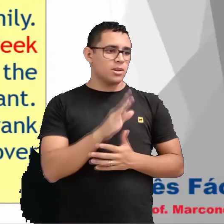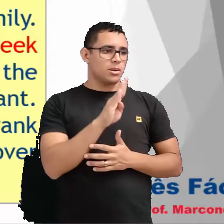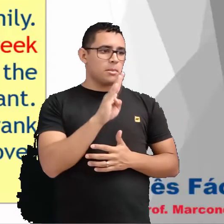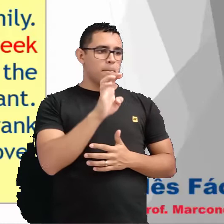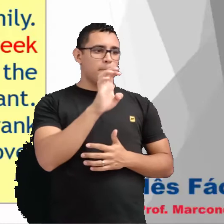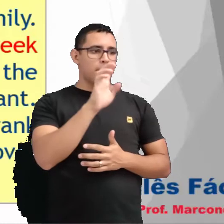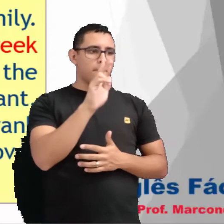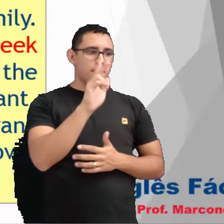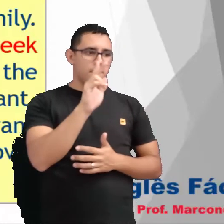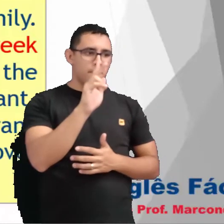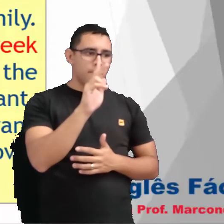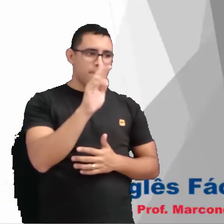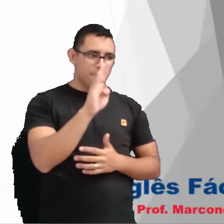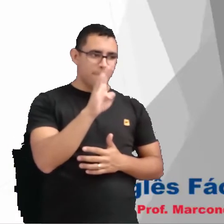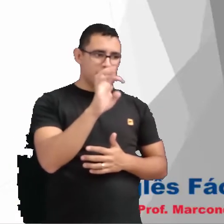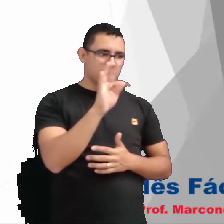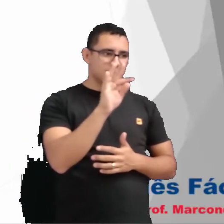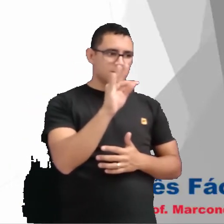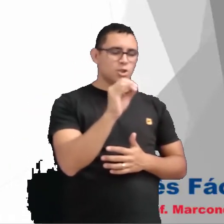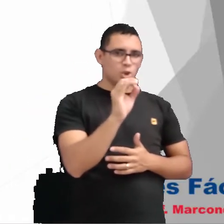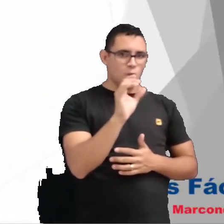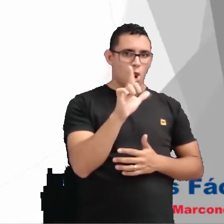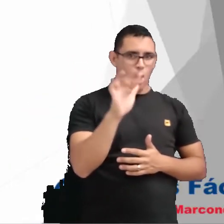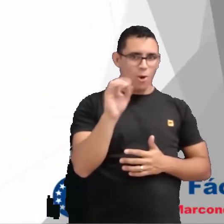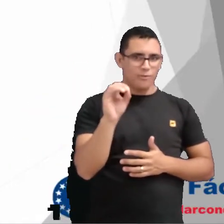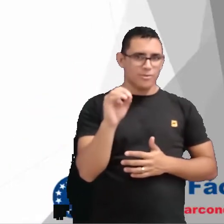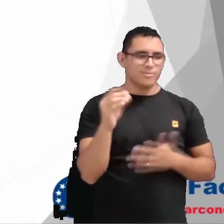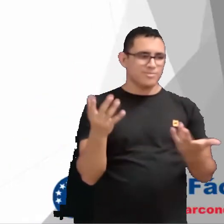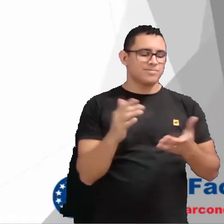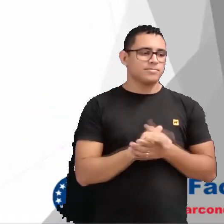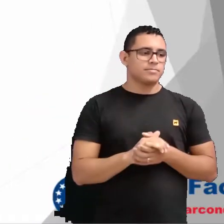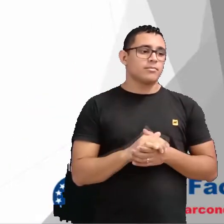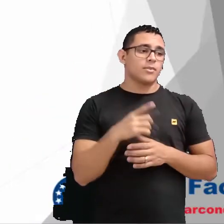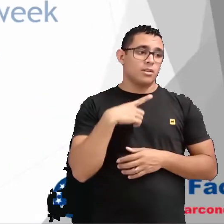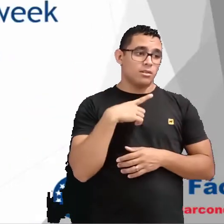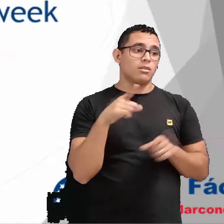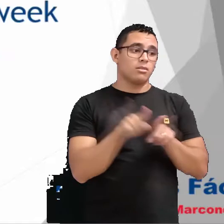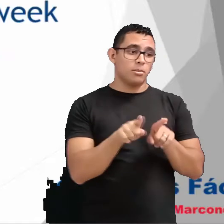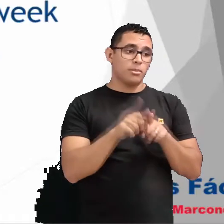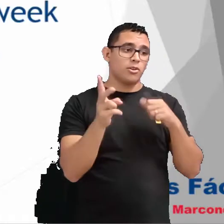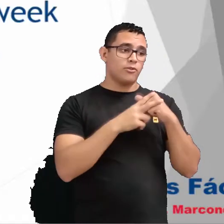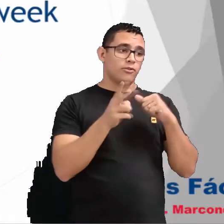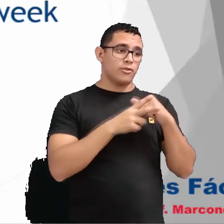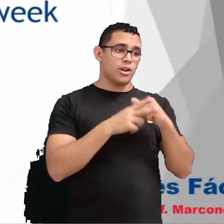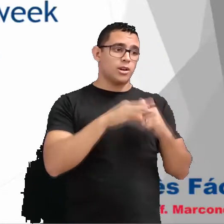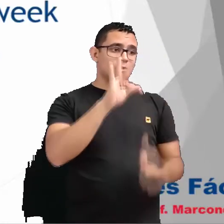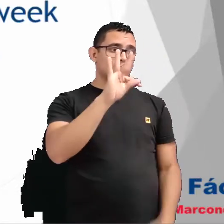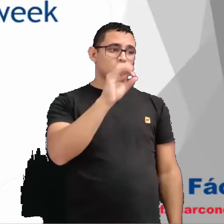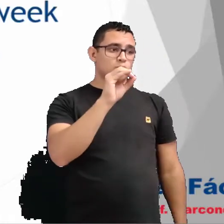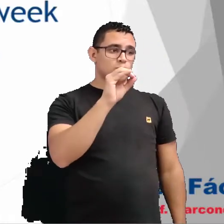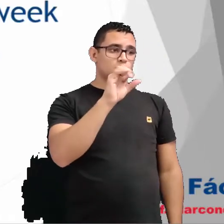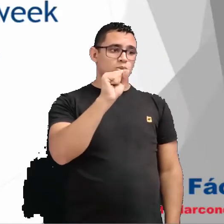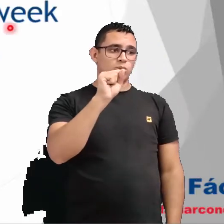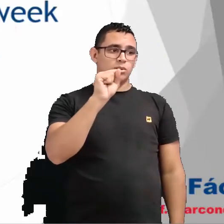loved the week she spent there. Então, a gente também tem o verbo to spend, né? Na mesma frase, olha só,